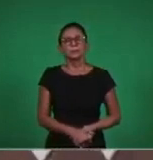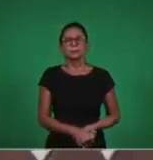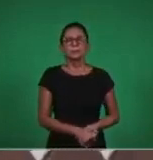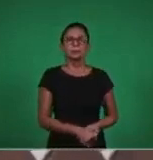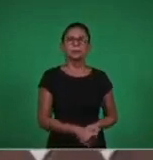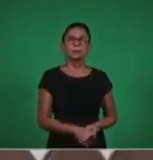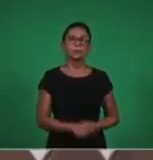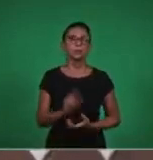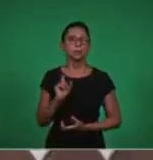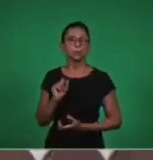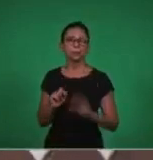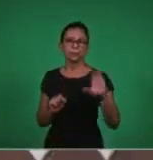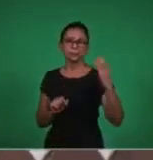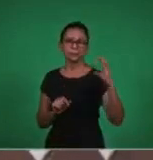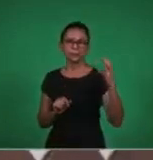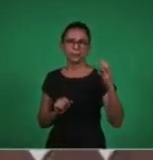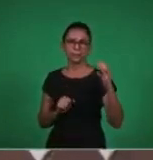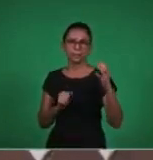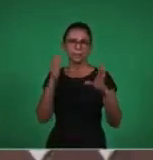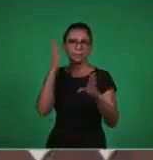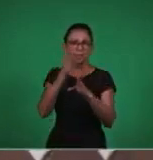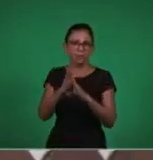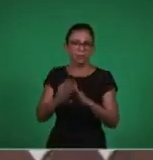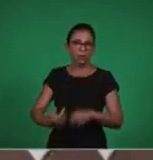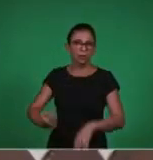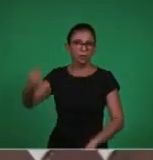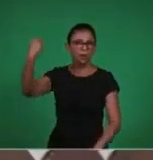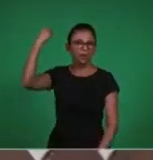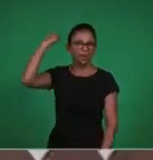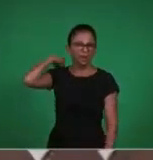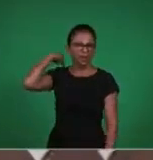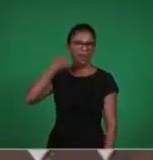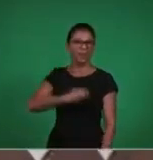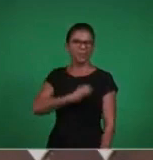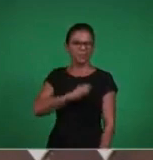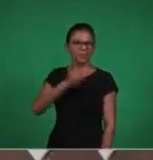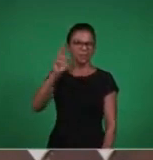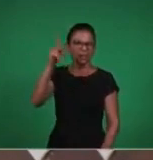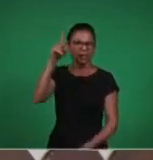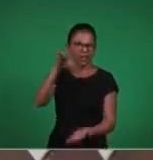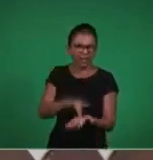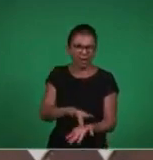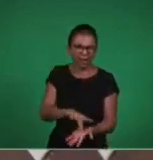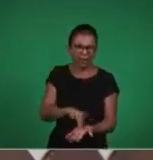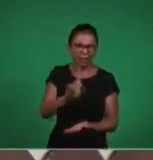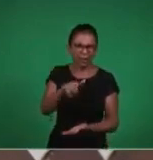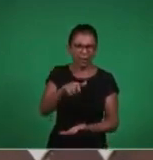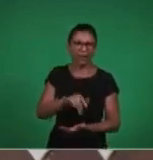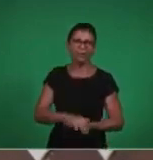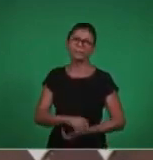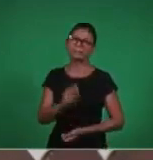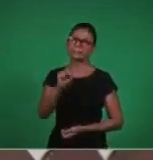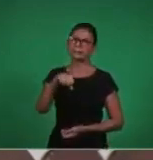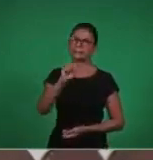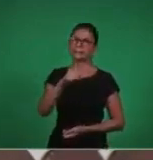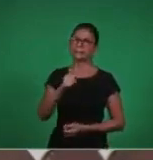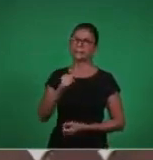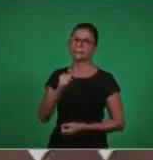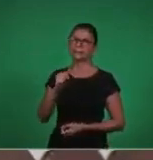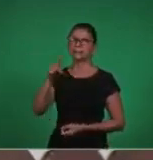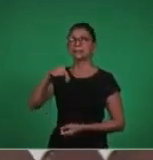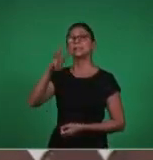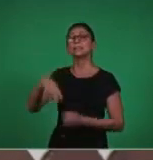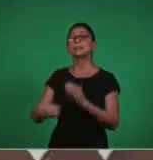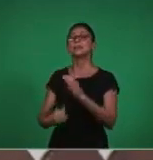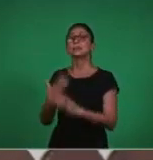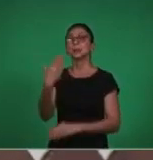já existia? Sim ou não? Sim. Quem foi que criou? Foi o cientista, não é?